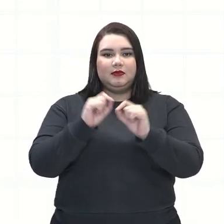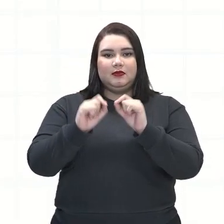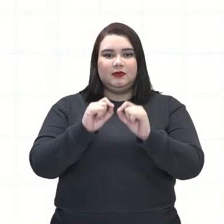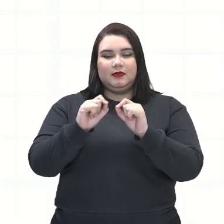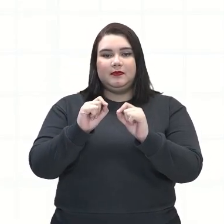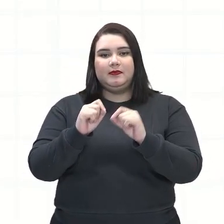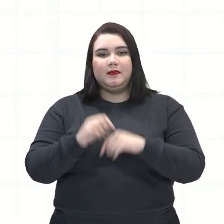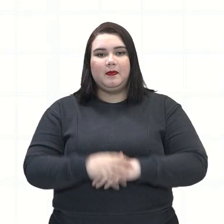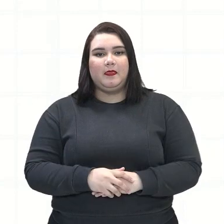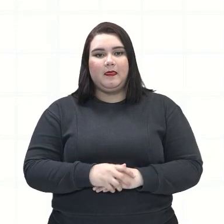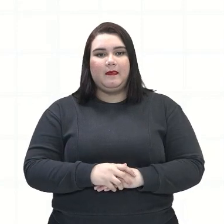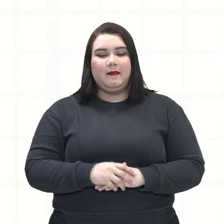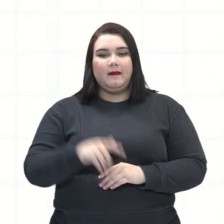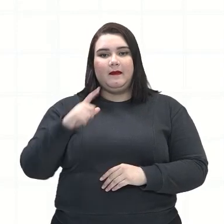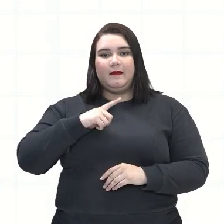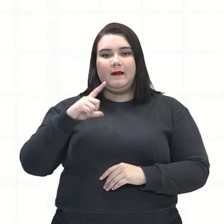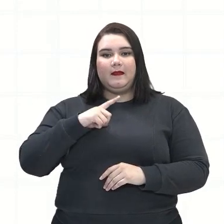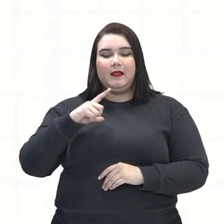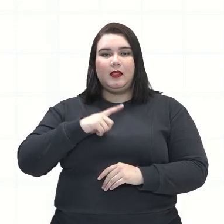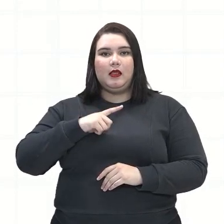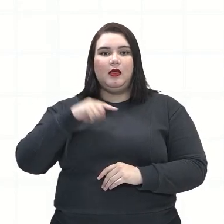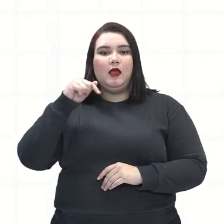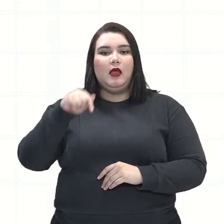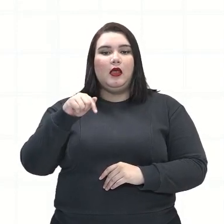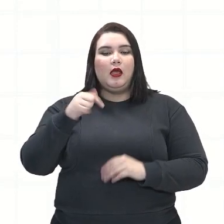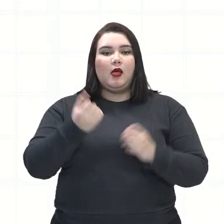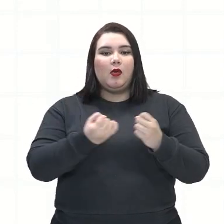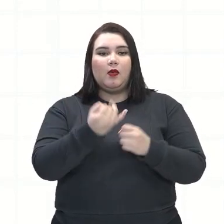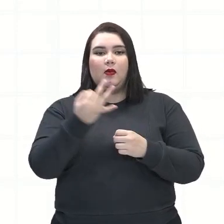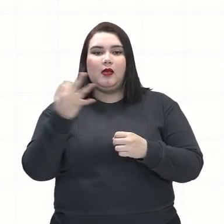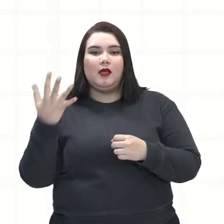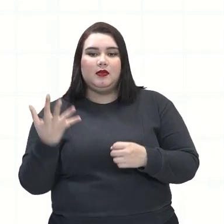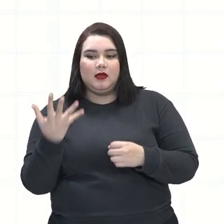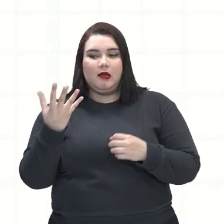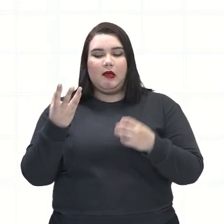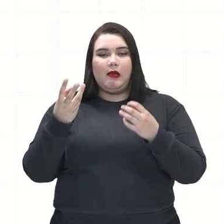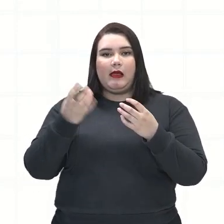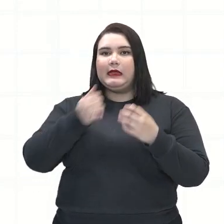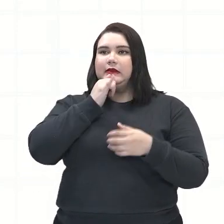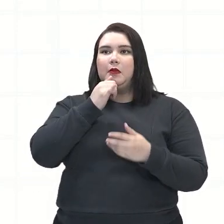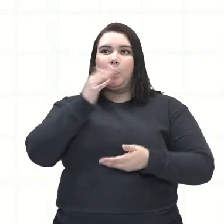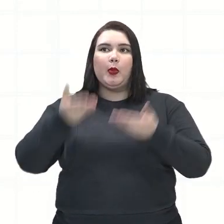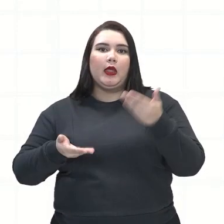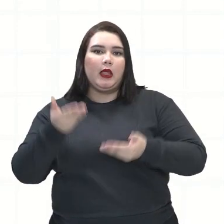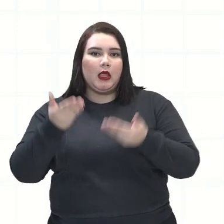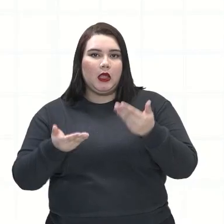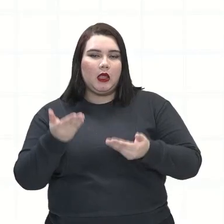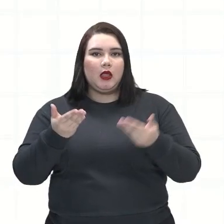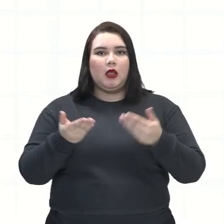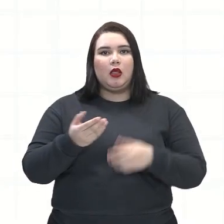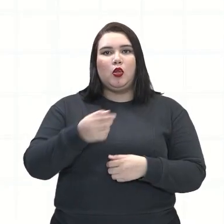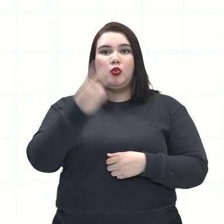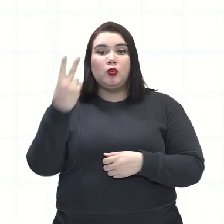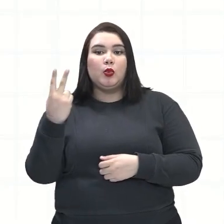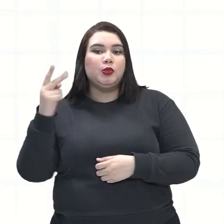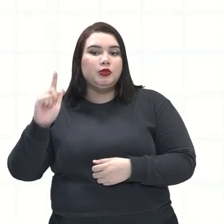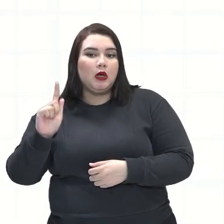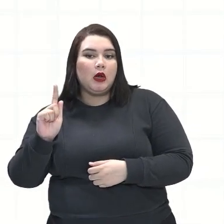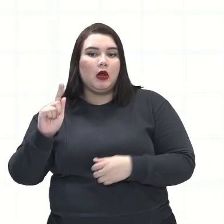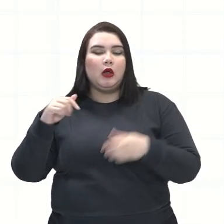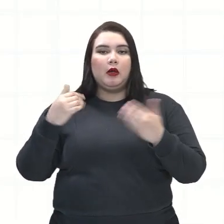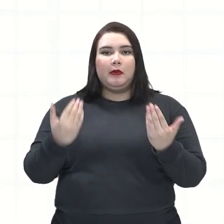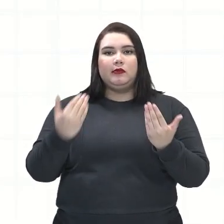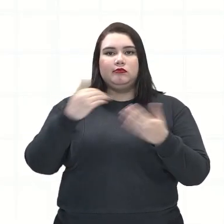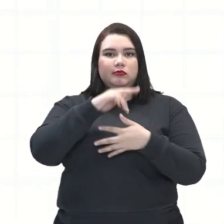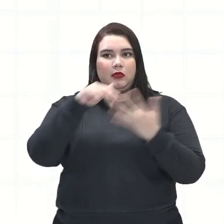Então, eu faço a quantidade dela através dos quilos, né? 1 quilo de farinha, meio quilo, certo? 2 gramas, 3 gramas. Então,